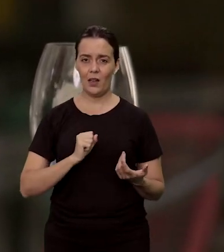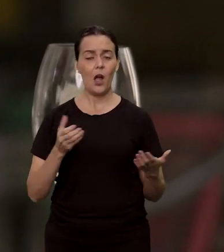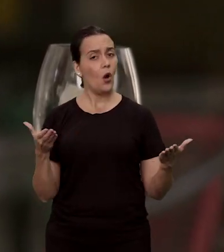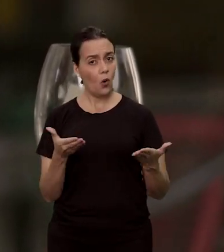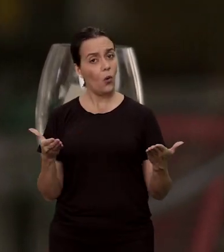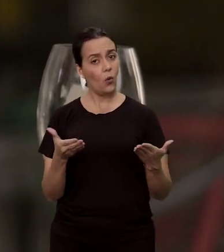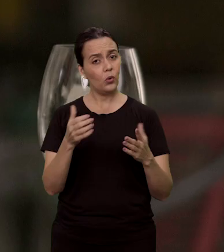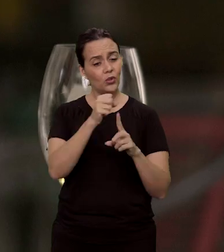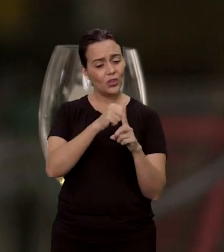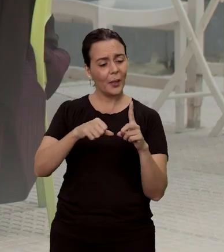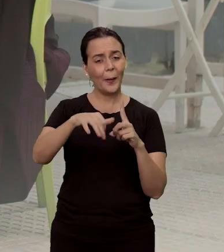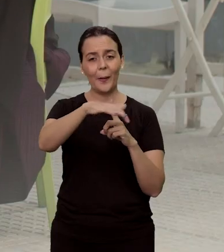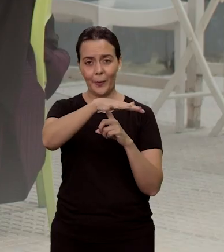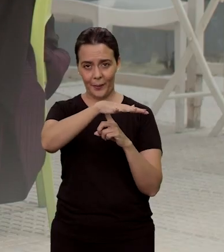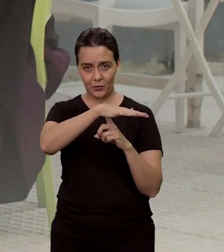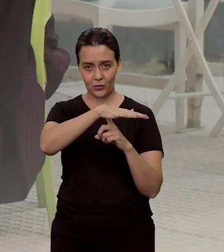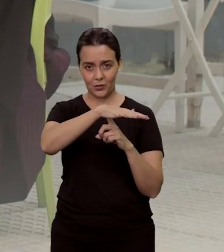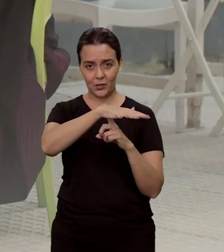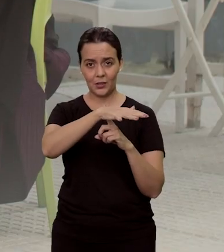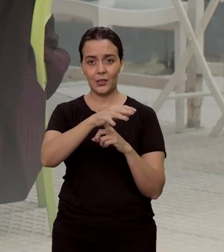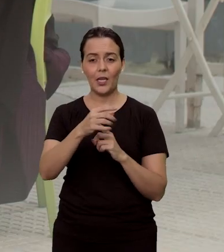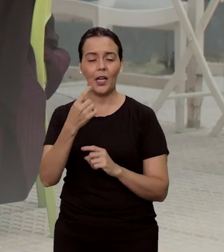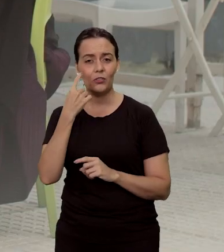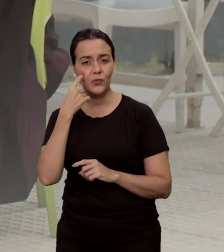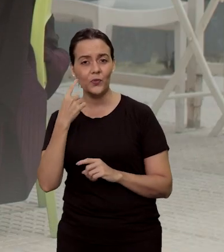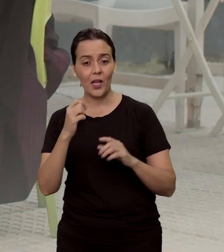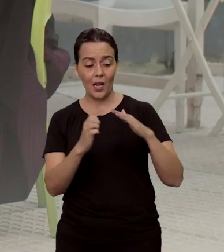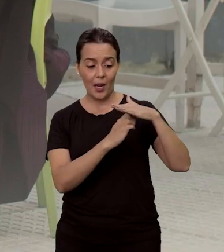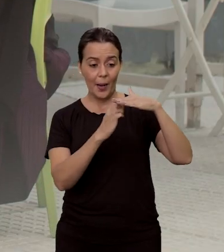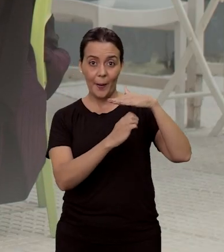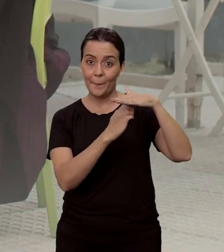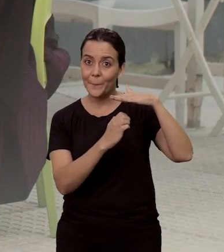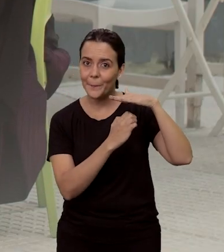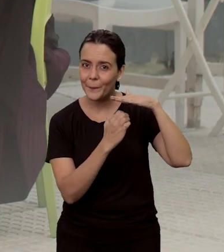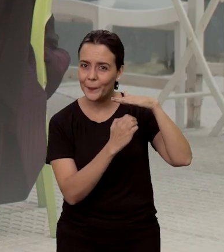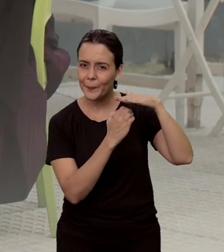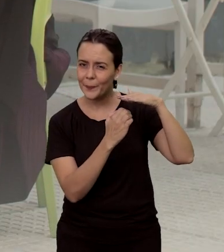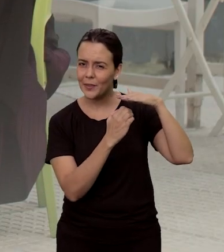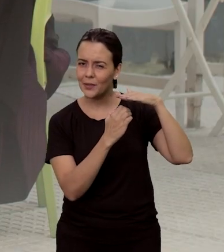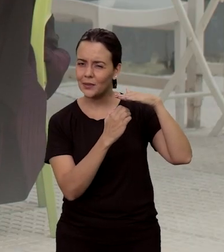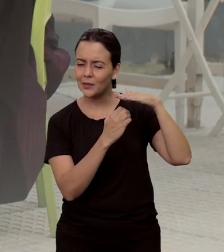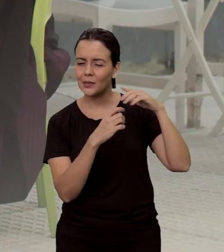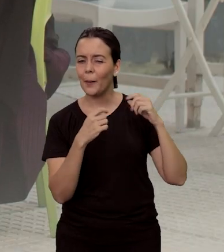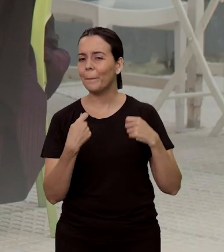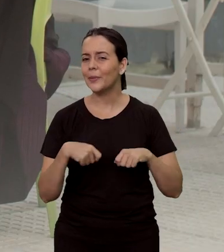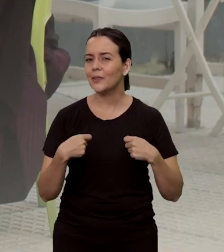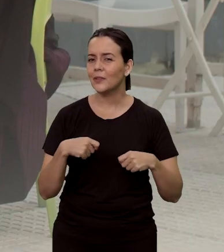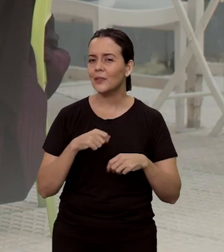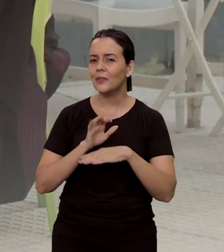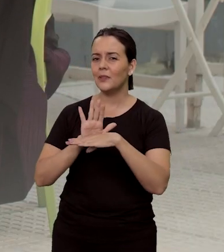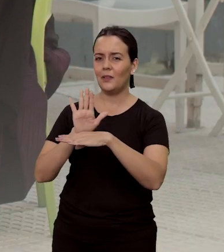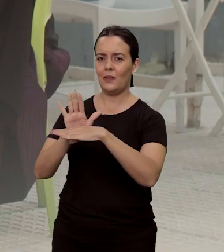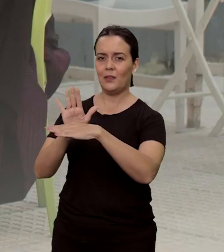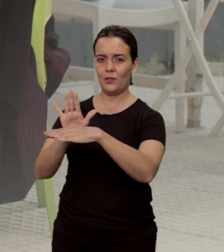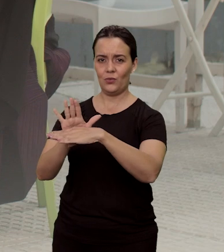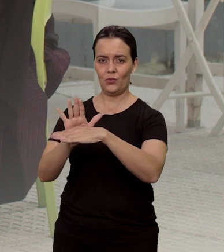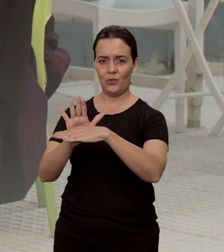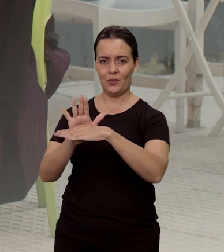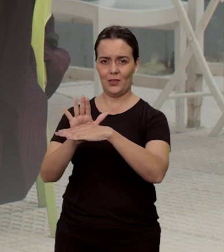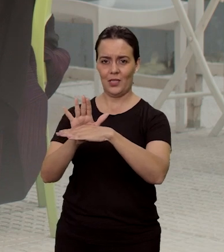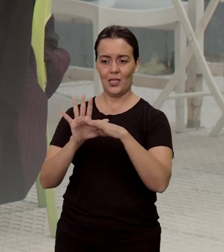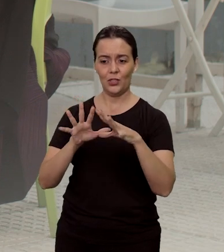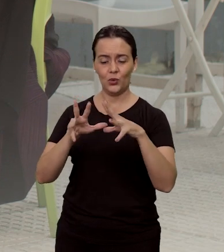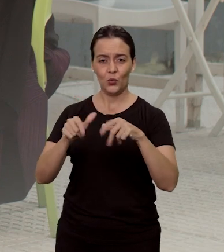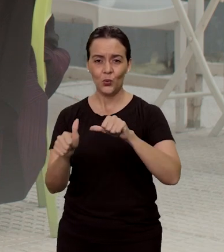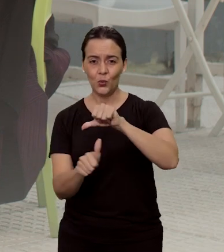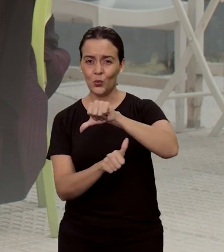muito diferente dessa. E que elas precisam ter e causar esse impacto positivo. E as métricas que a gente precisa buscar... Precisa mudar,